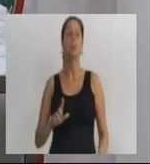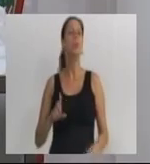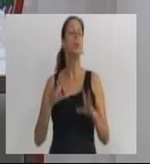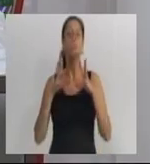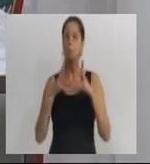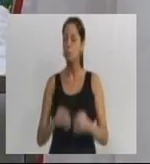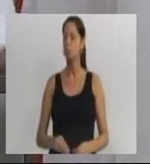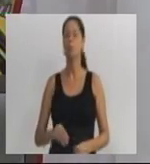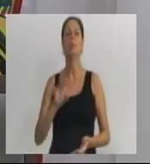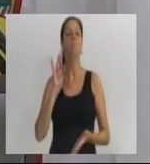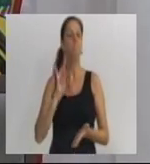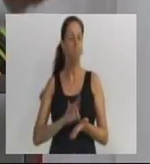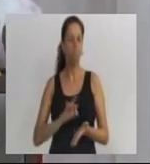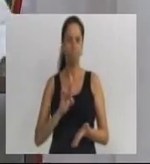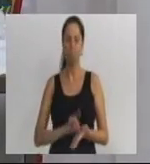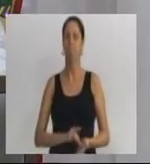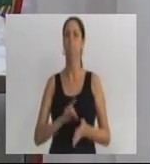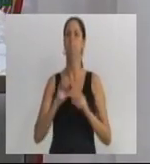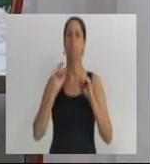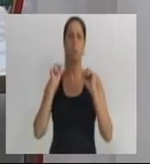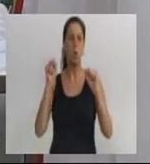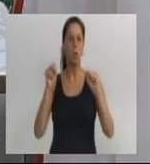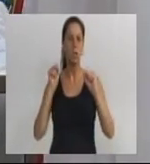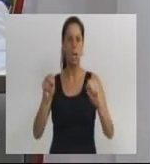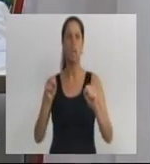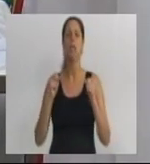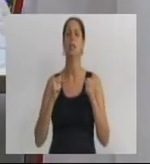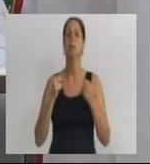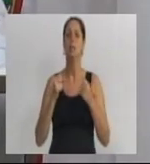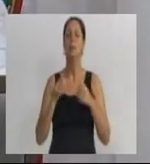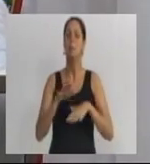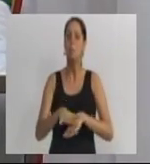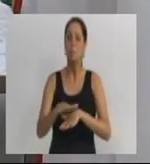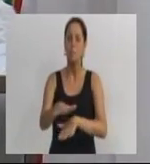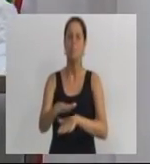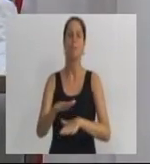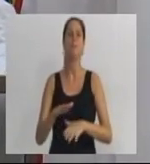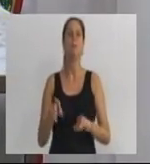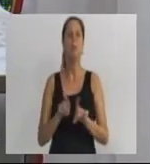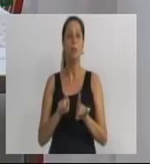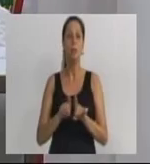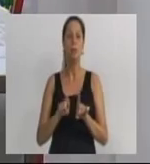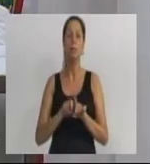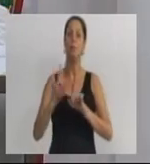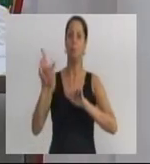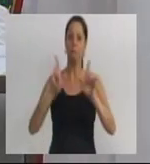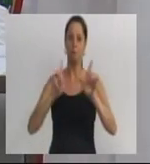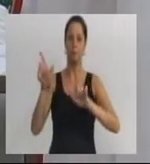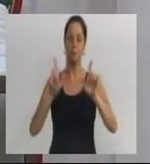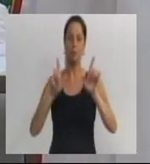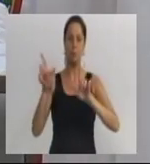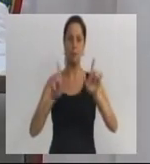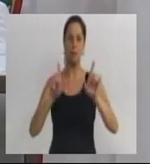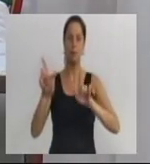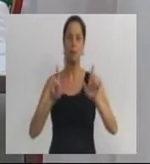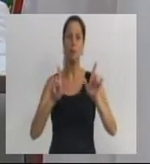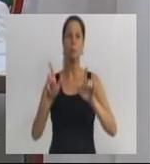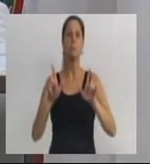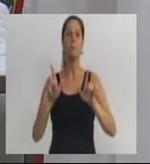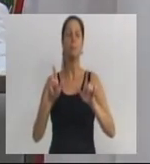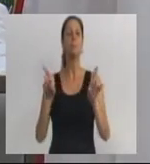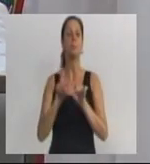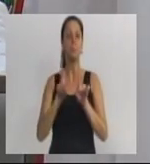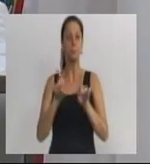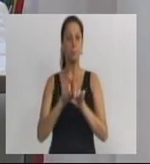protesta, a imprensa protesta, a imprensa falada, televisionada, vereador Becker,